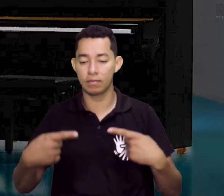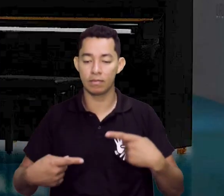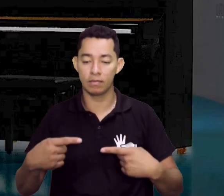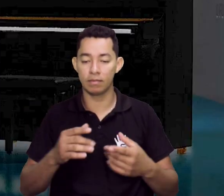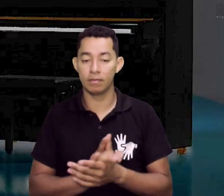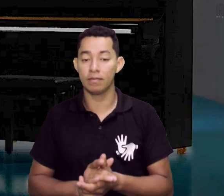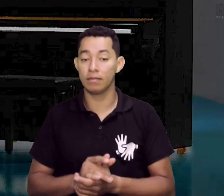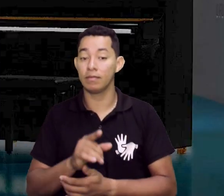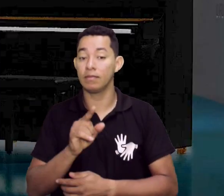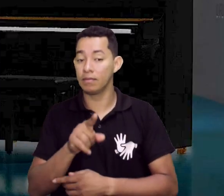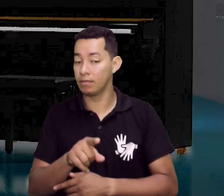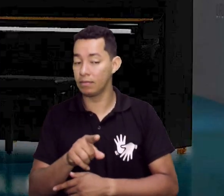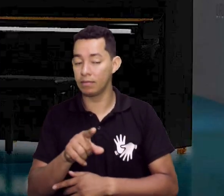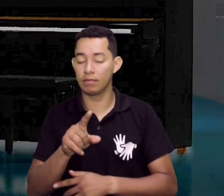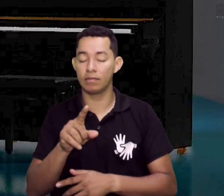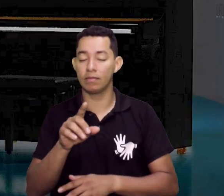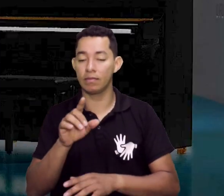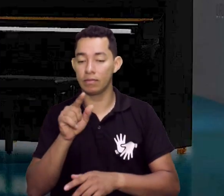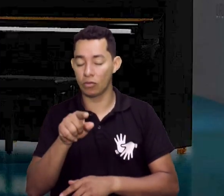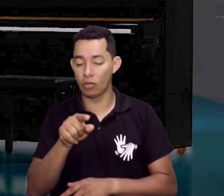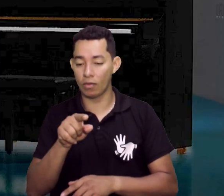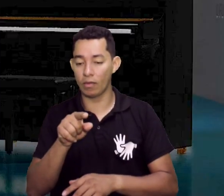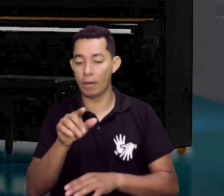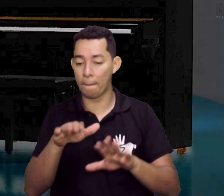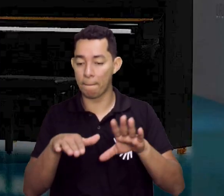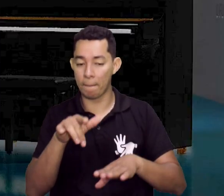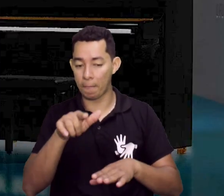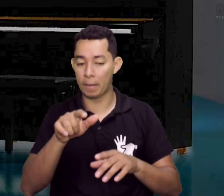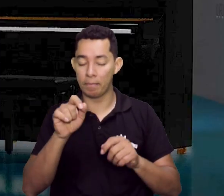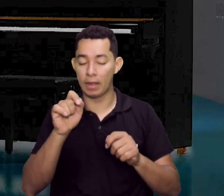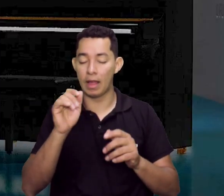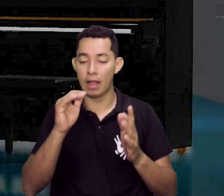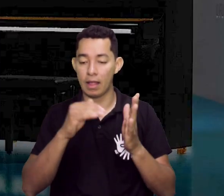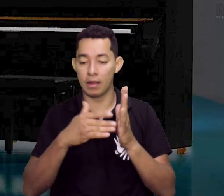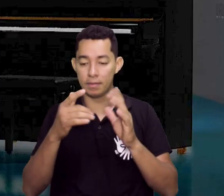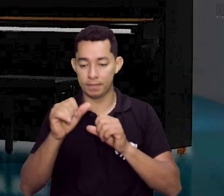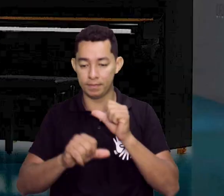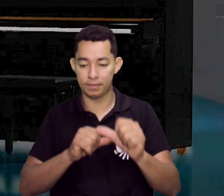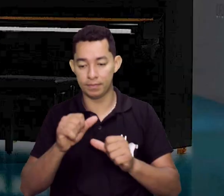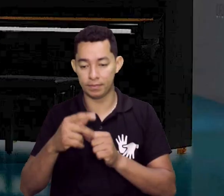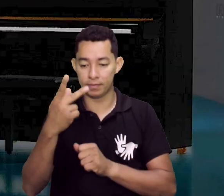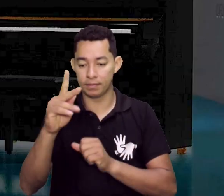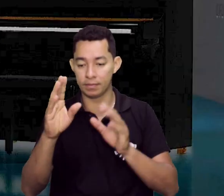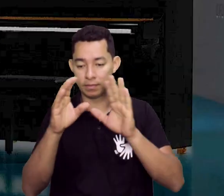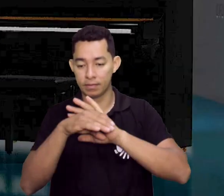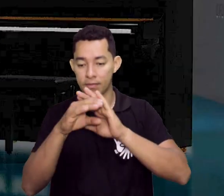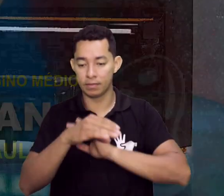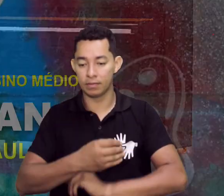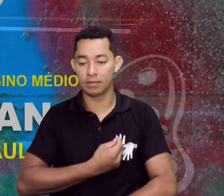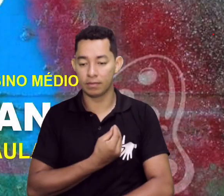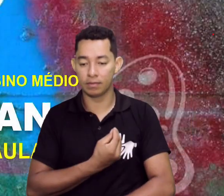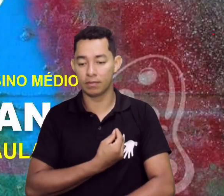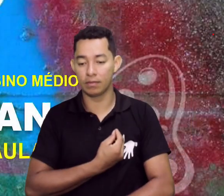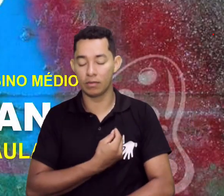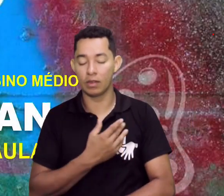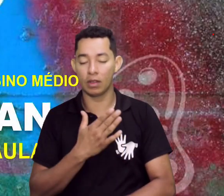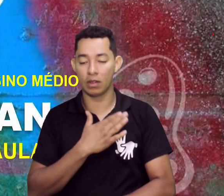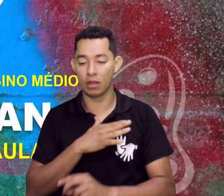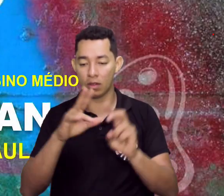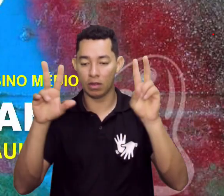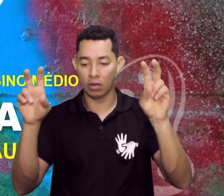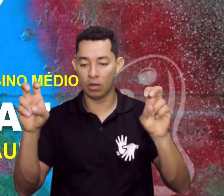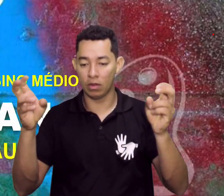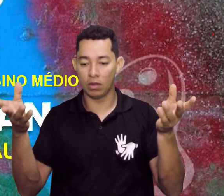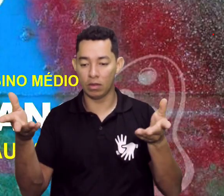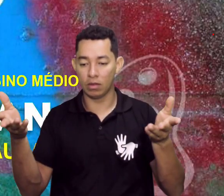até mude os seus conceitos de vida com o que eu vou falar aqui nessa nossa aula de hoje, tá bom? Vamos lá, vou colocar aqui o violão